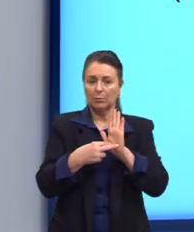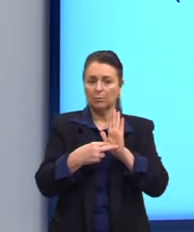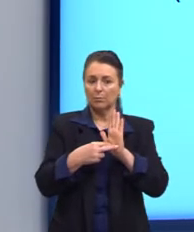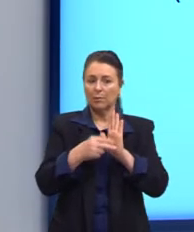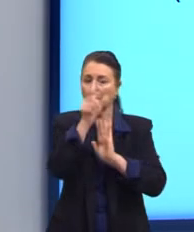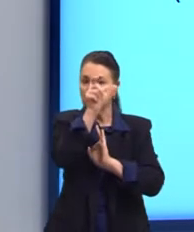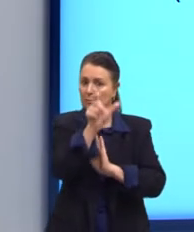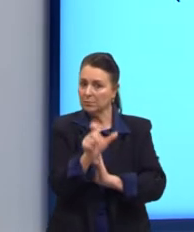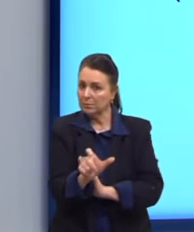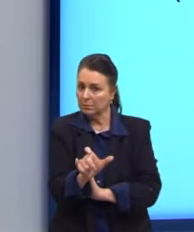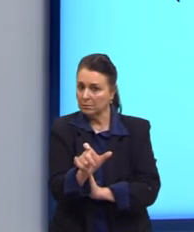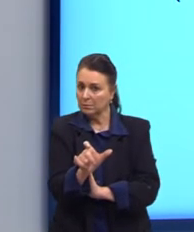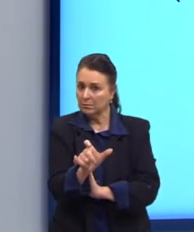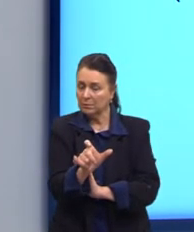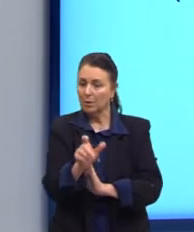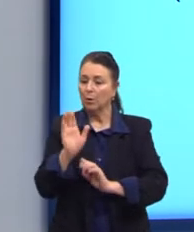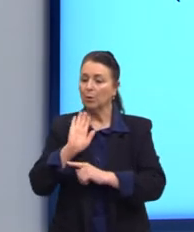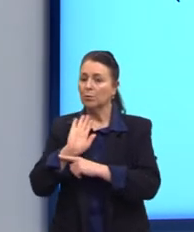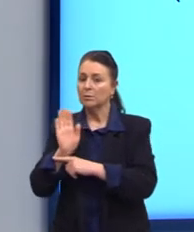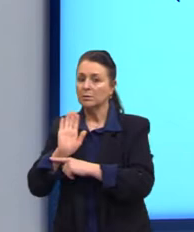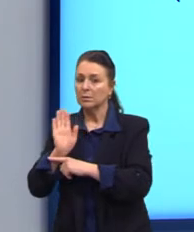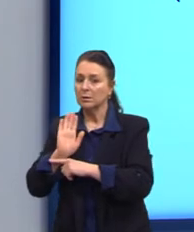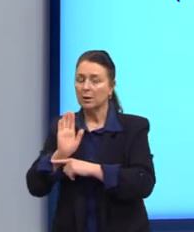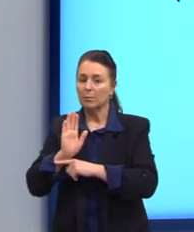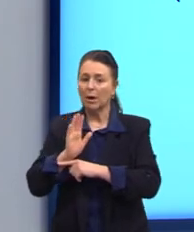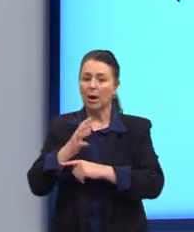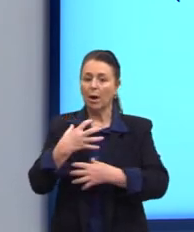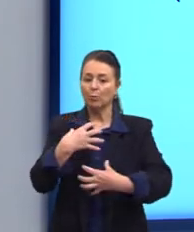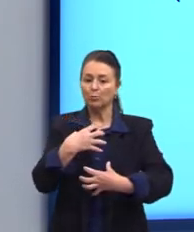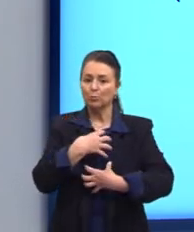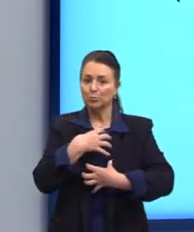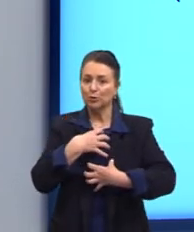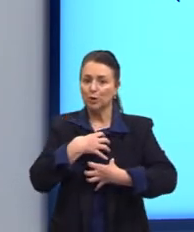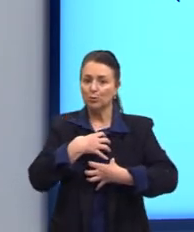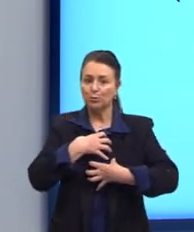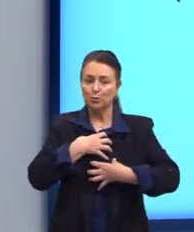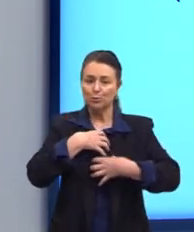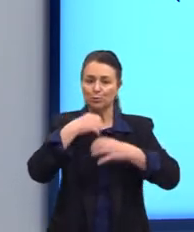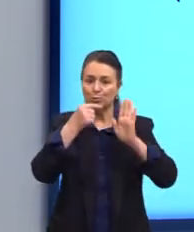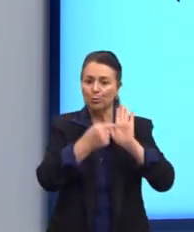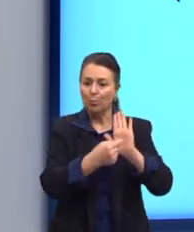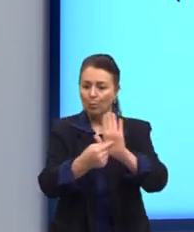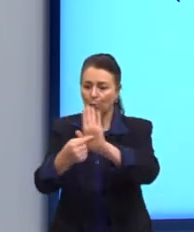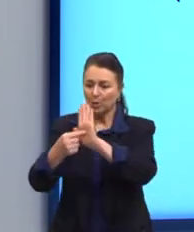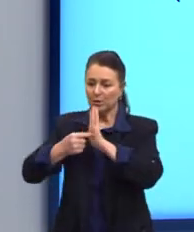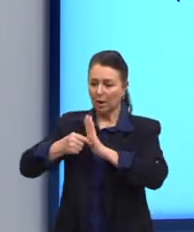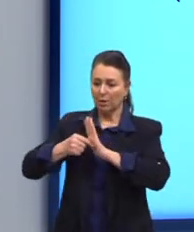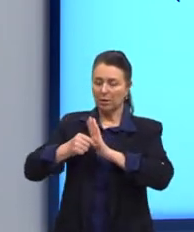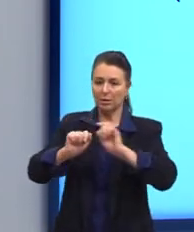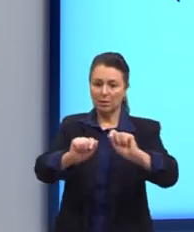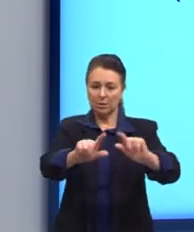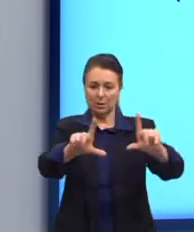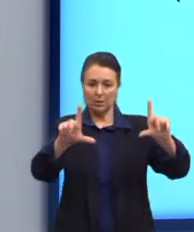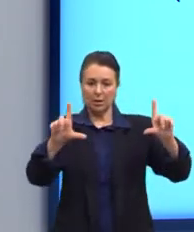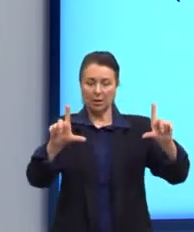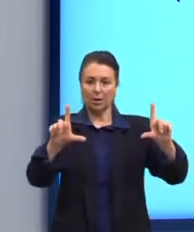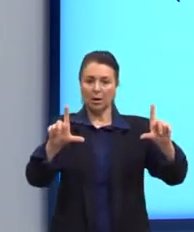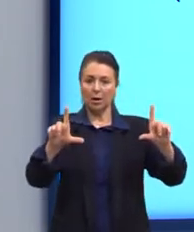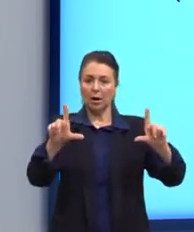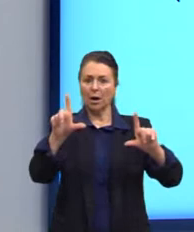seja o cinema seria um meio de transpor para a tela o universo pessoal